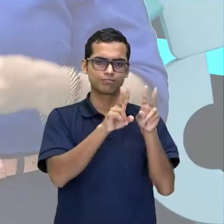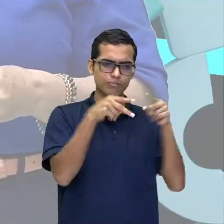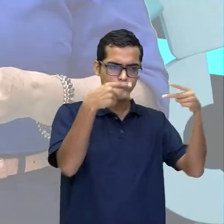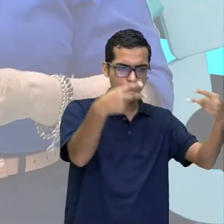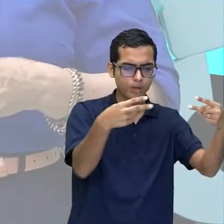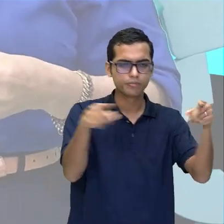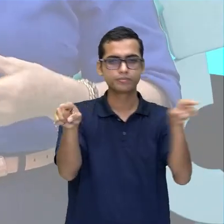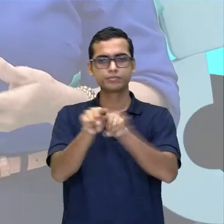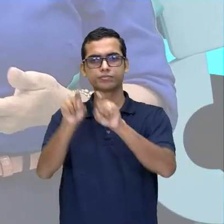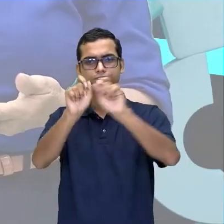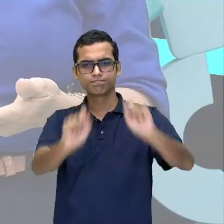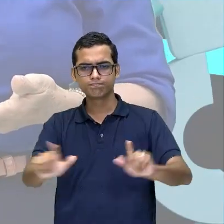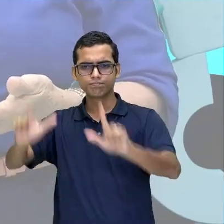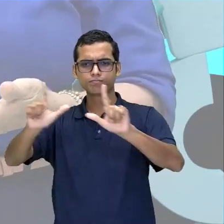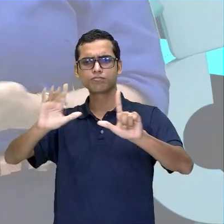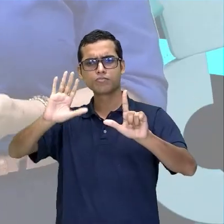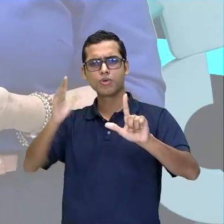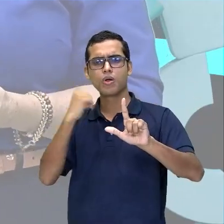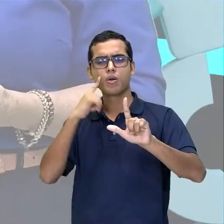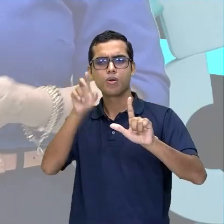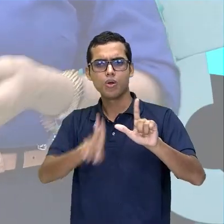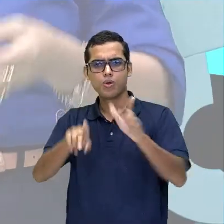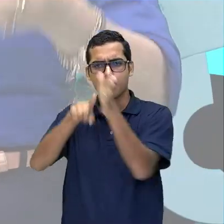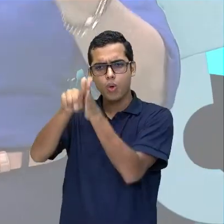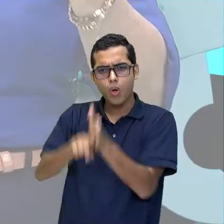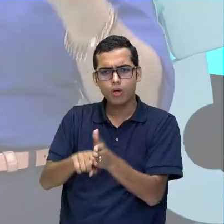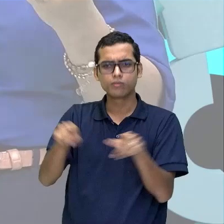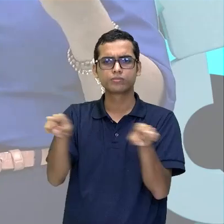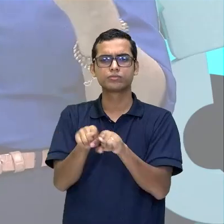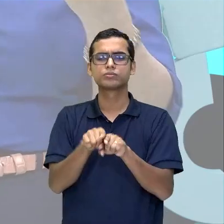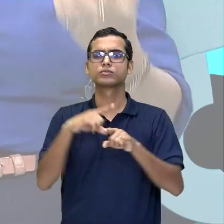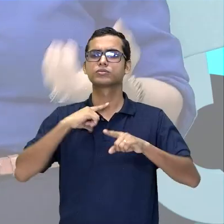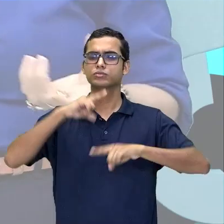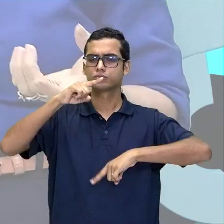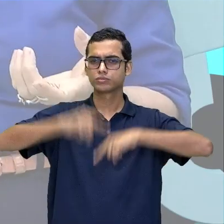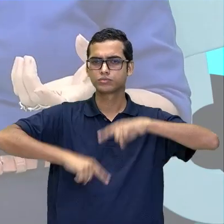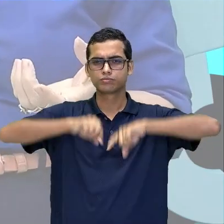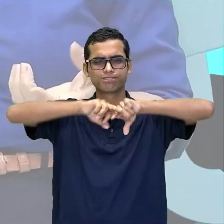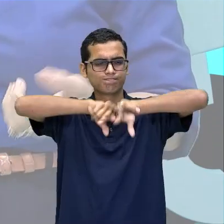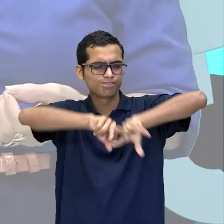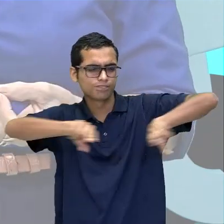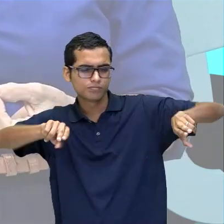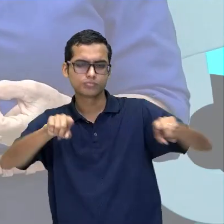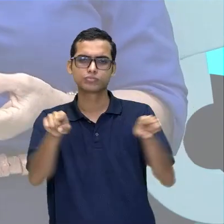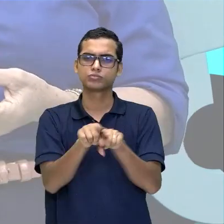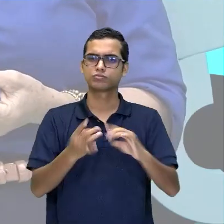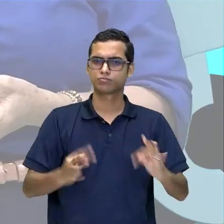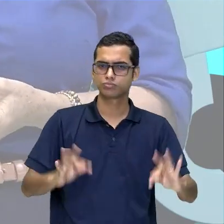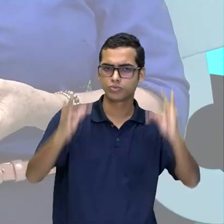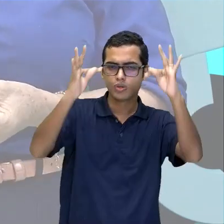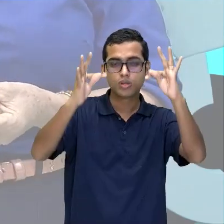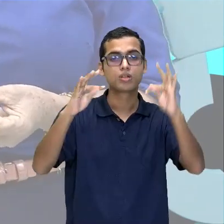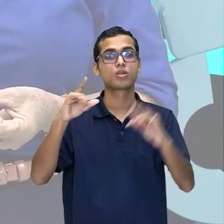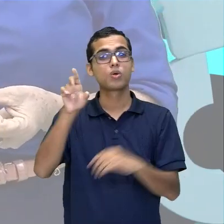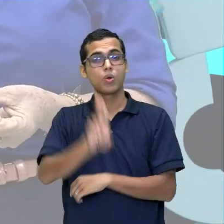de navegação e elementos de multimídia que podem ser utilizados para criar